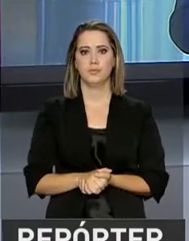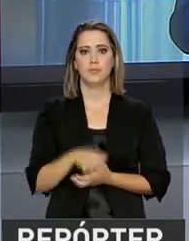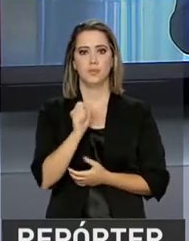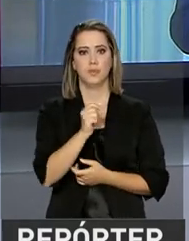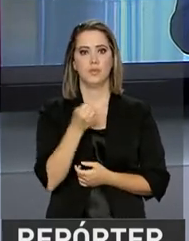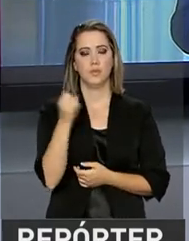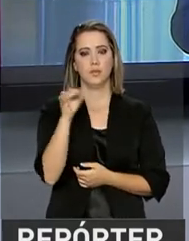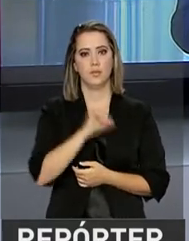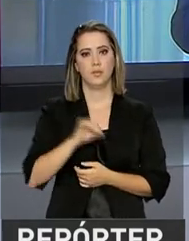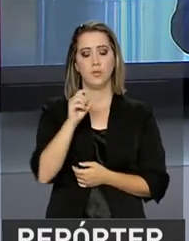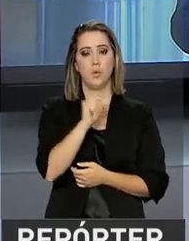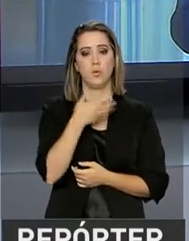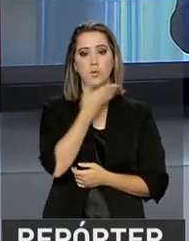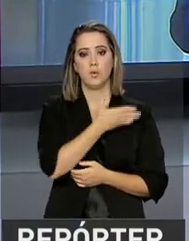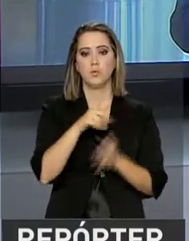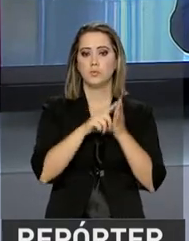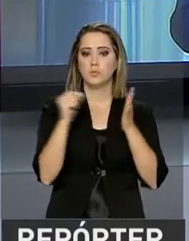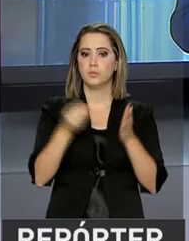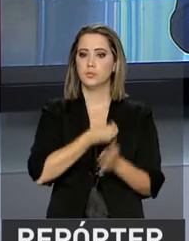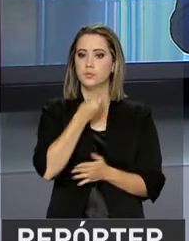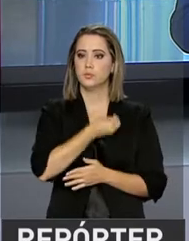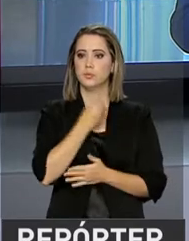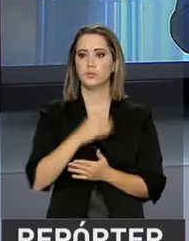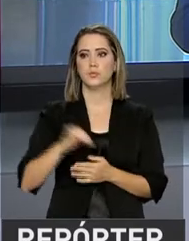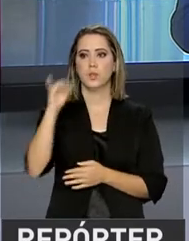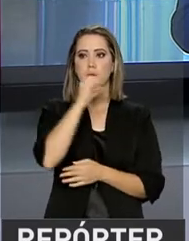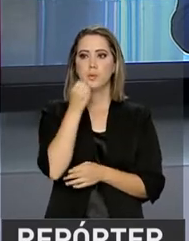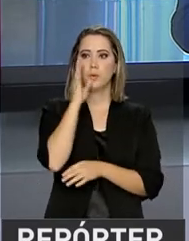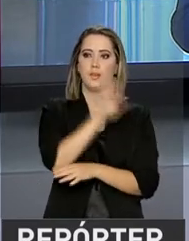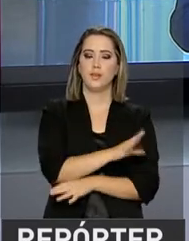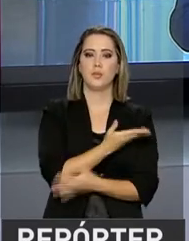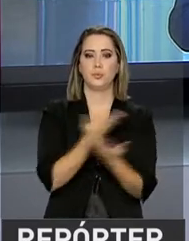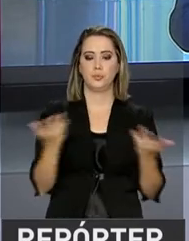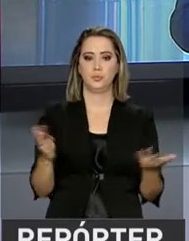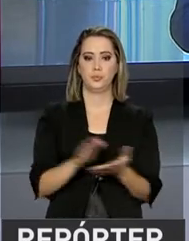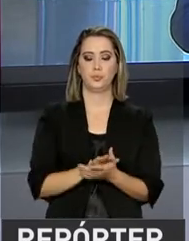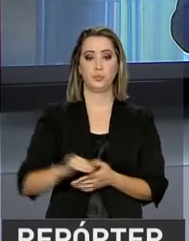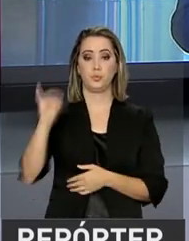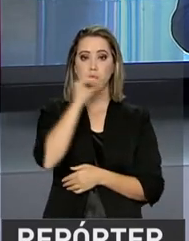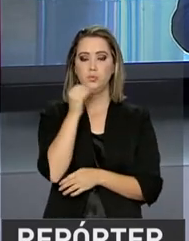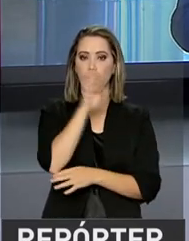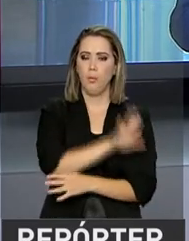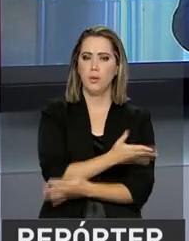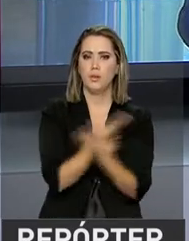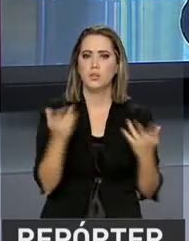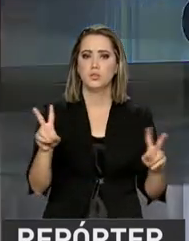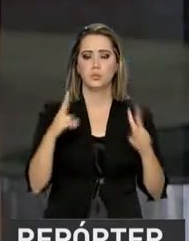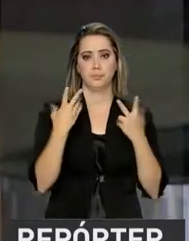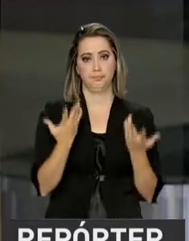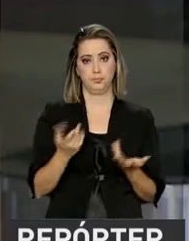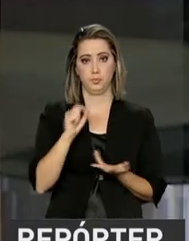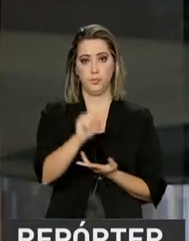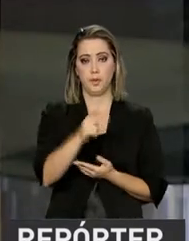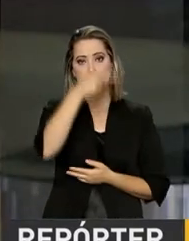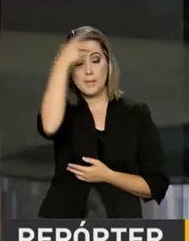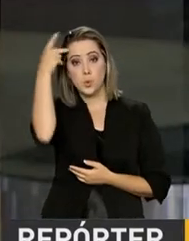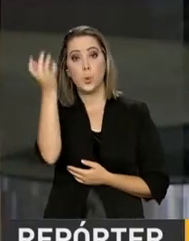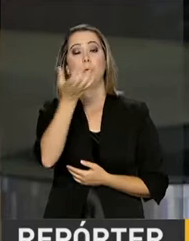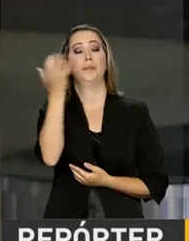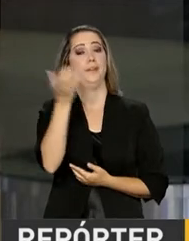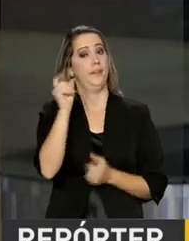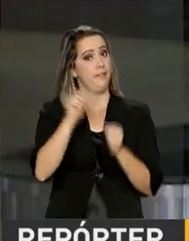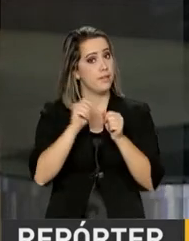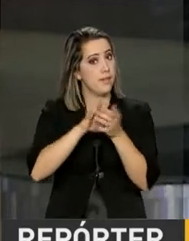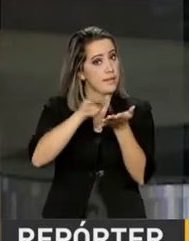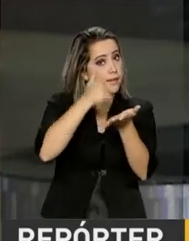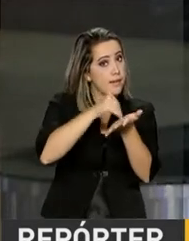Ney Pereira, que está ao vivo lá no Palácio Planalto. Oi, Ney, boa tarde. Boa tarde, Leandro. Boa tarde a todos. Pois é, Leandro, quem quiser fazer a inscrição